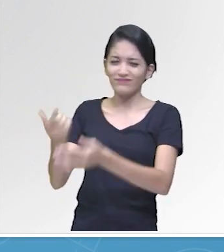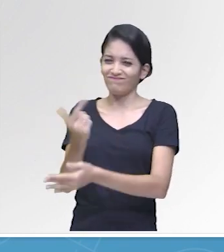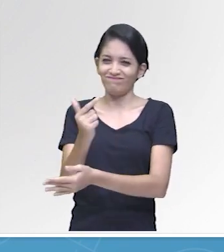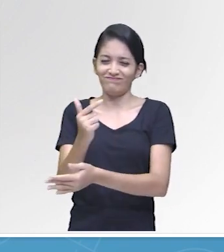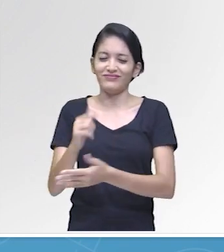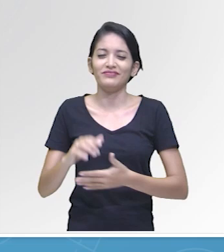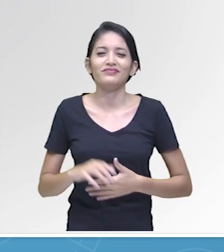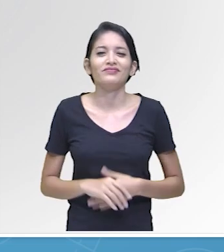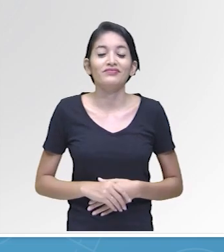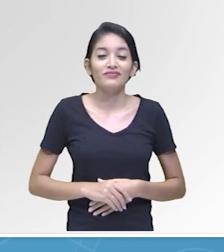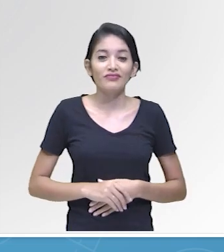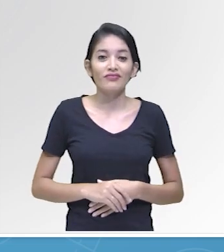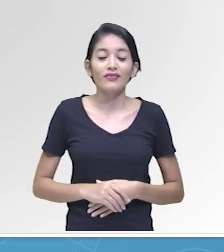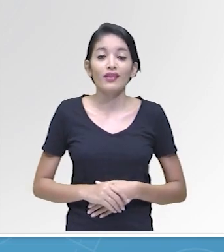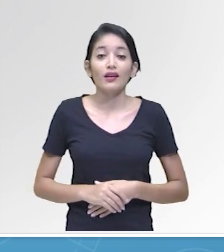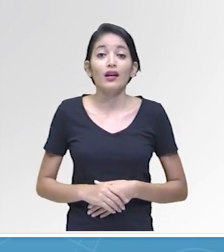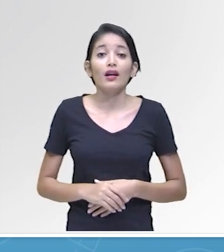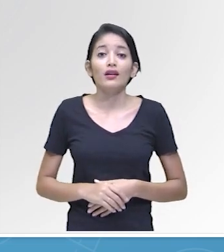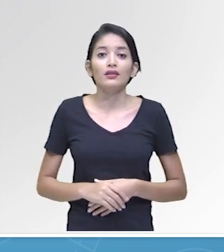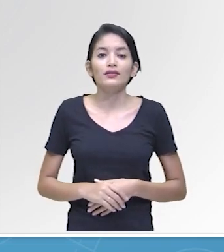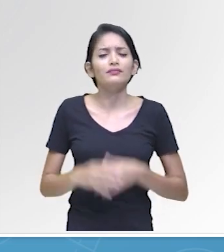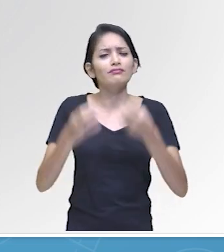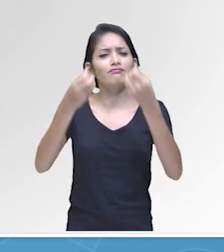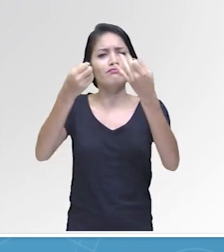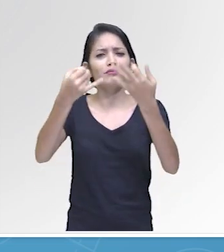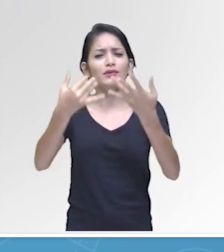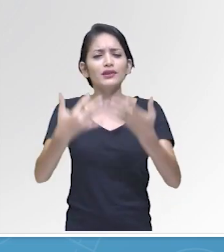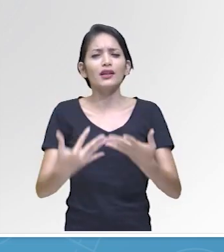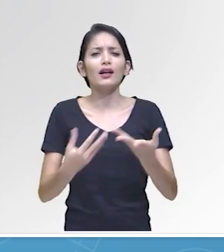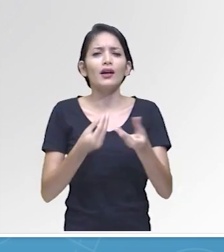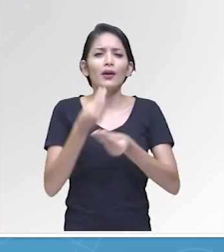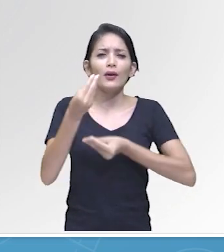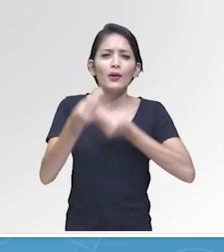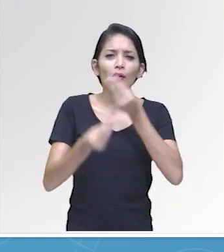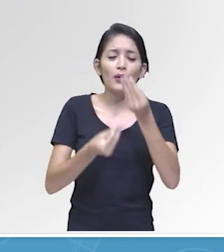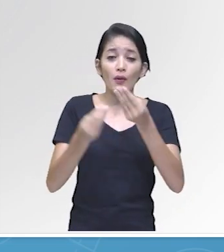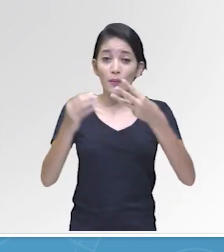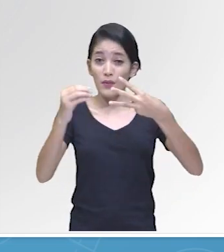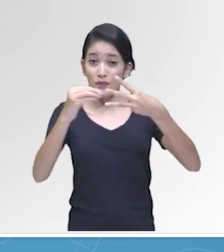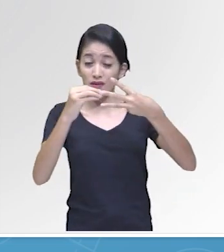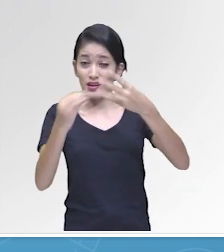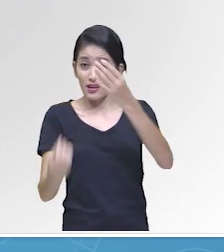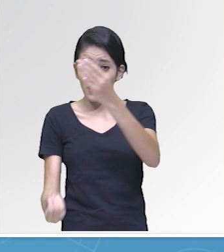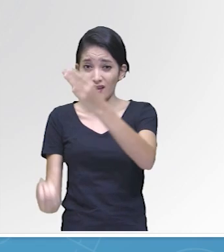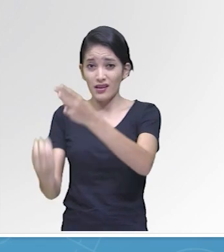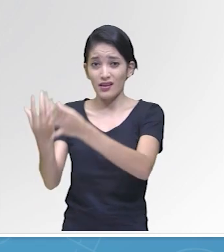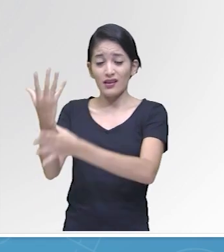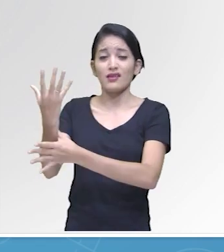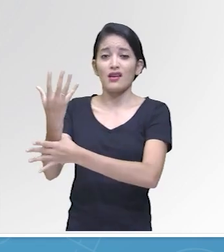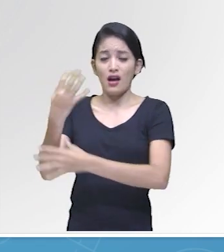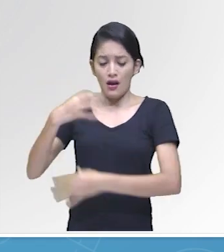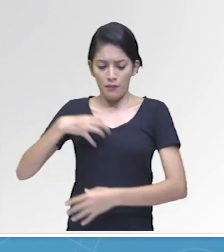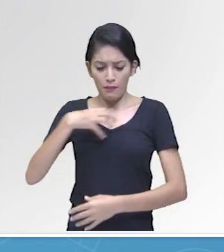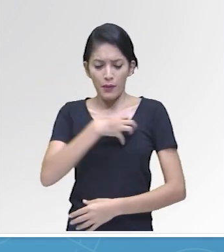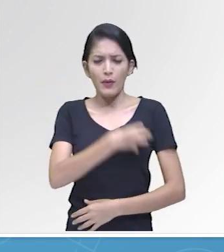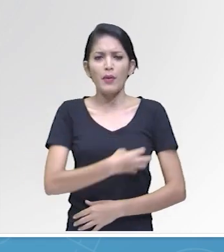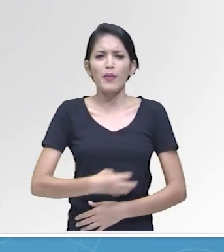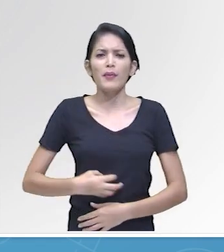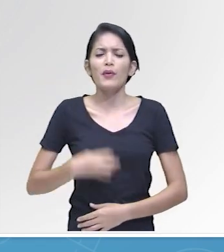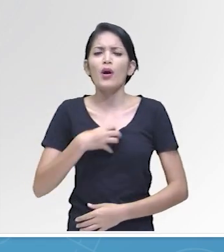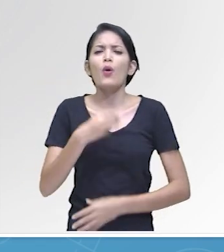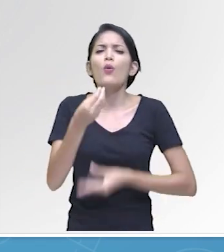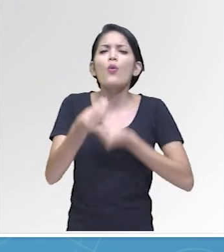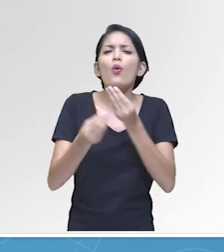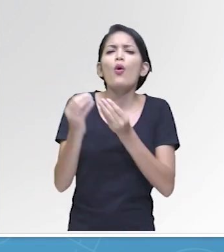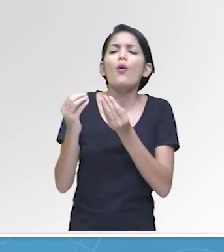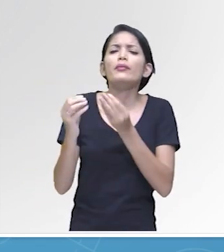de célula. Nós vamos falar para vocês como é que de uma célula surgiu um organismo. Como que se